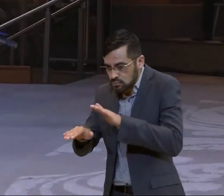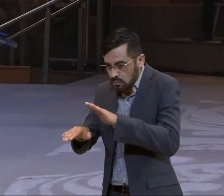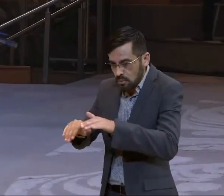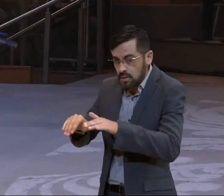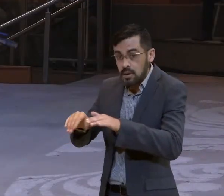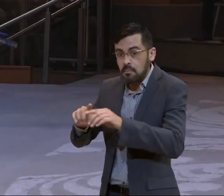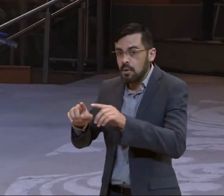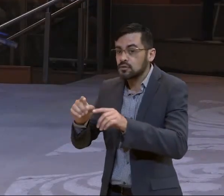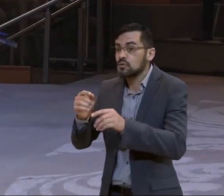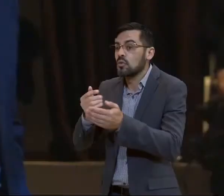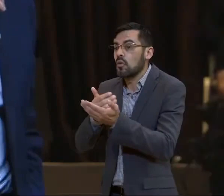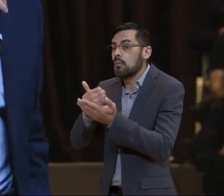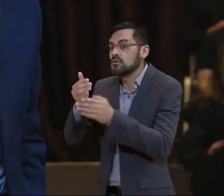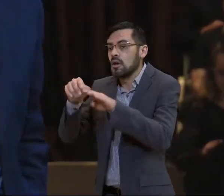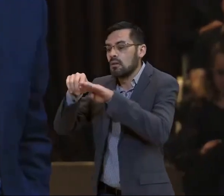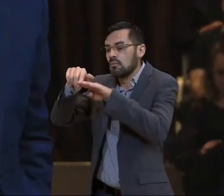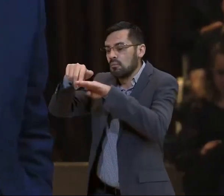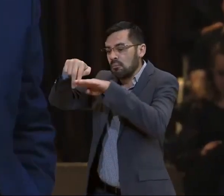ele afunda.